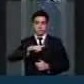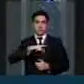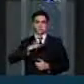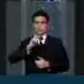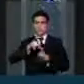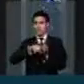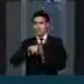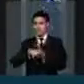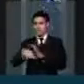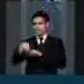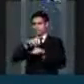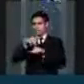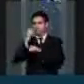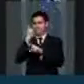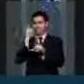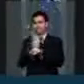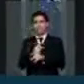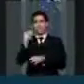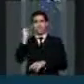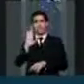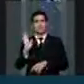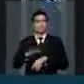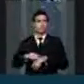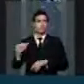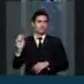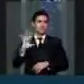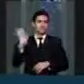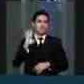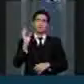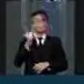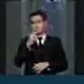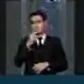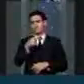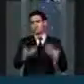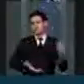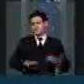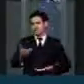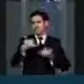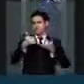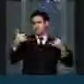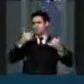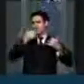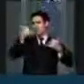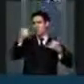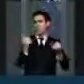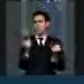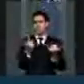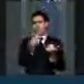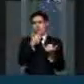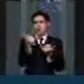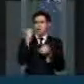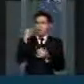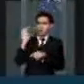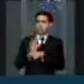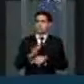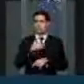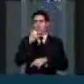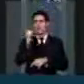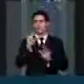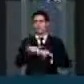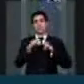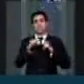pesquisados, merece um serviço de melhor qualidade, merece uma melhor atenção. Por isso,